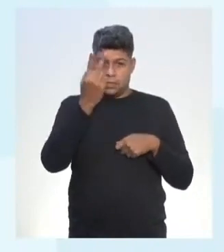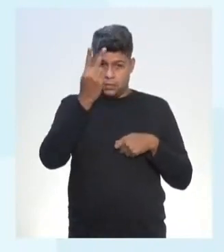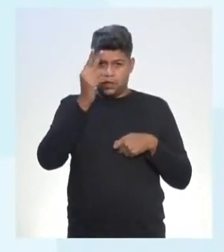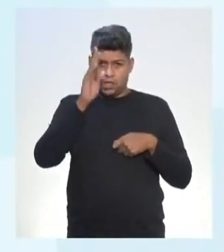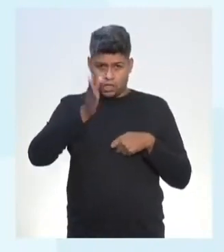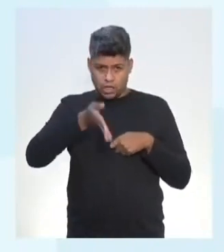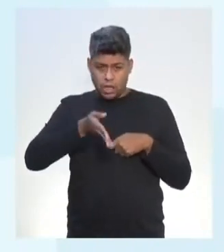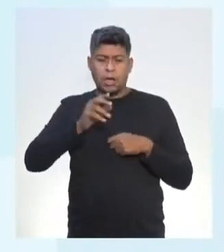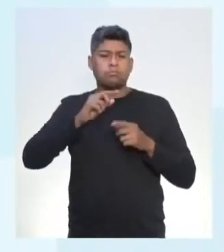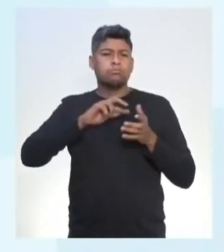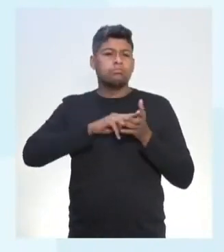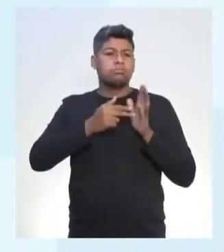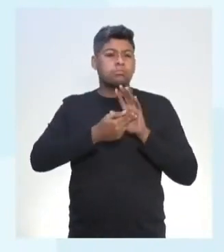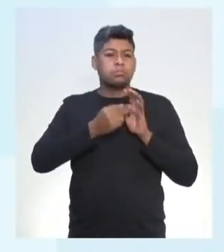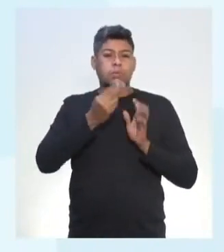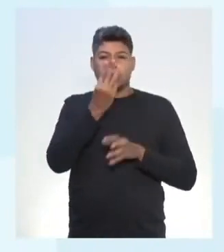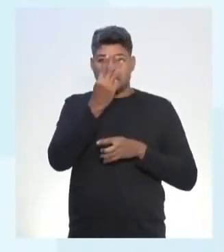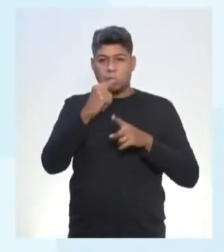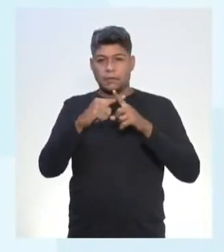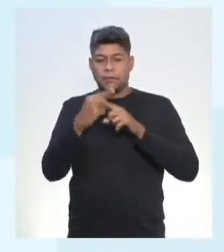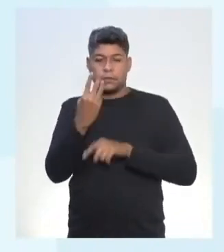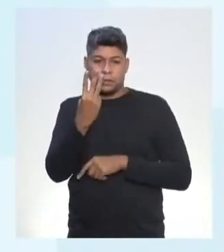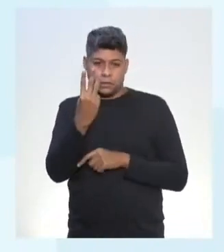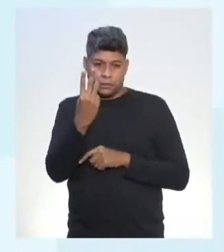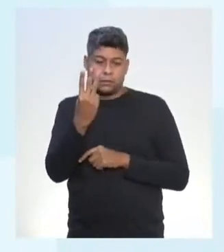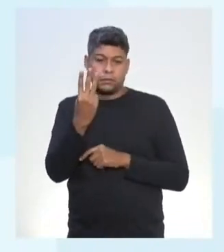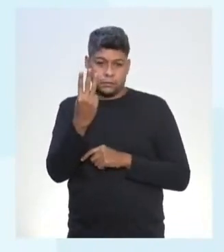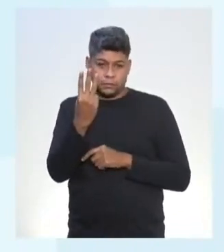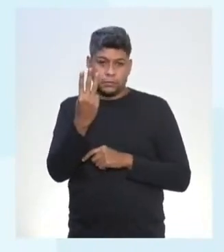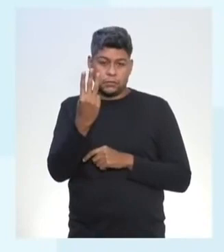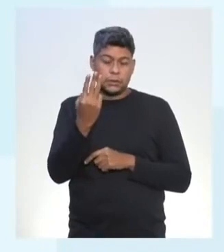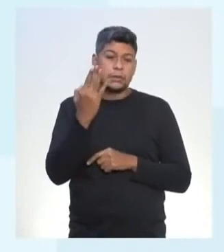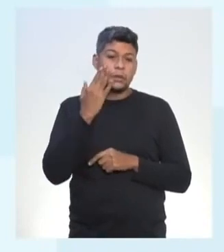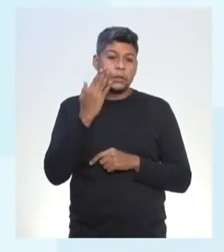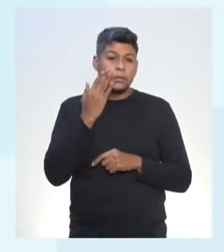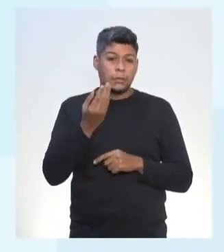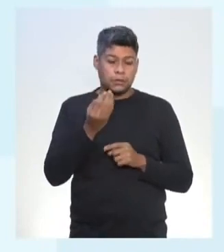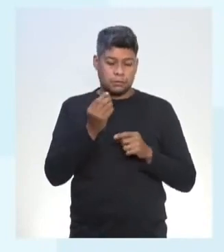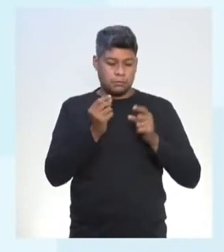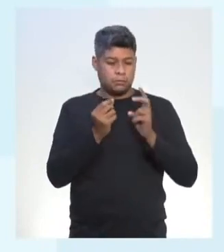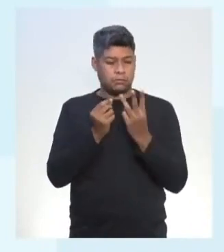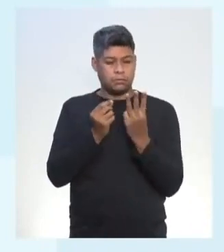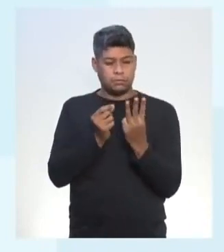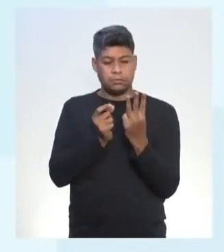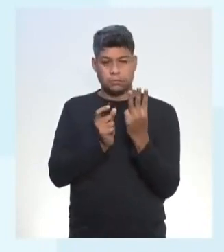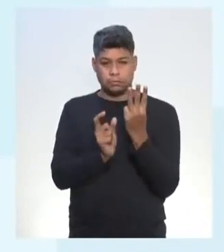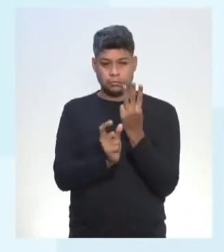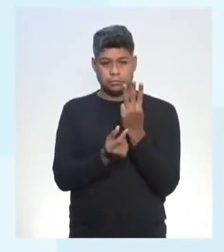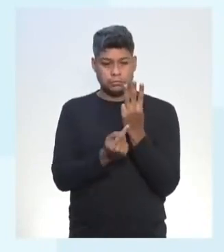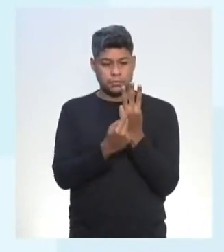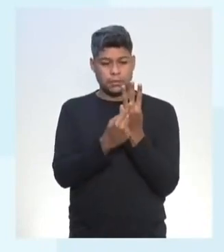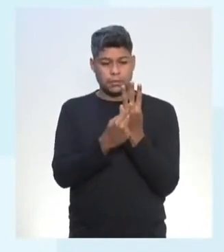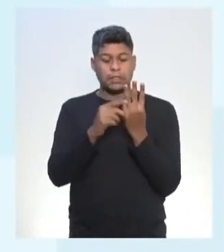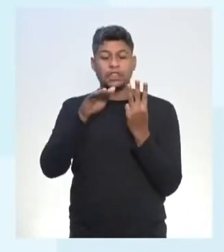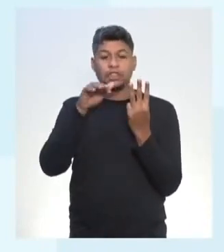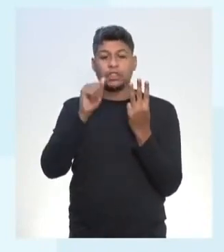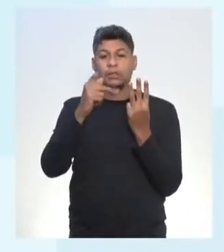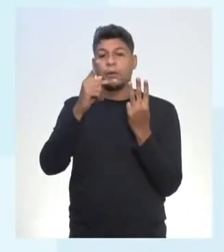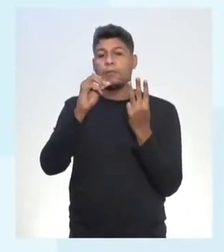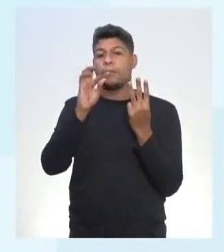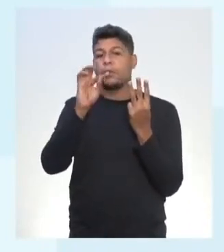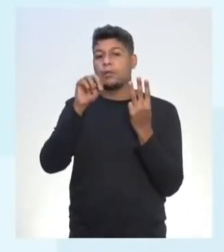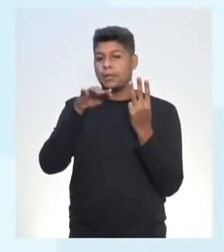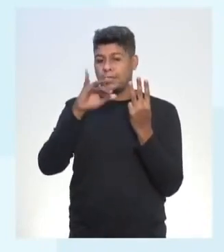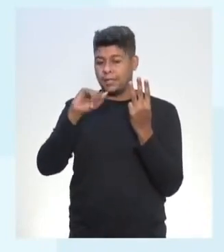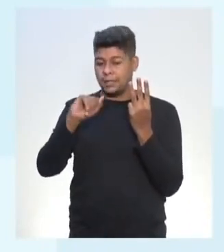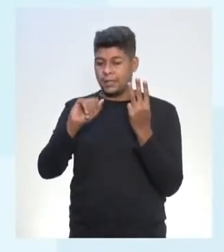né? Que significa 3 vezes 3. O número de baixo, esse número grande, a gente chama de potência,